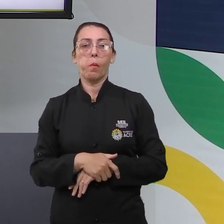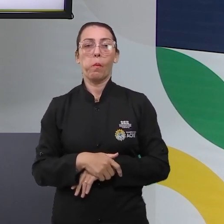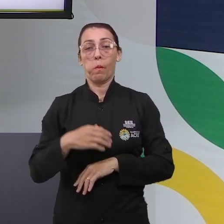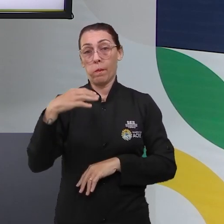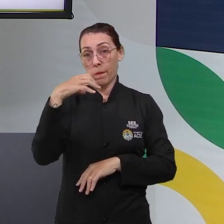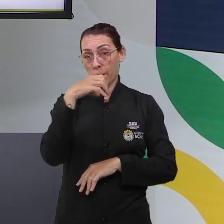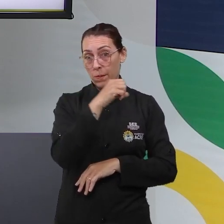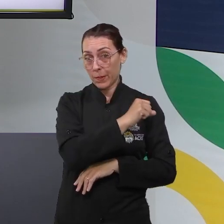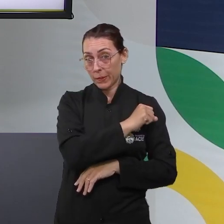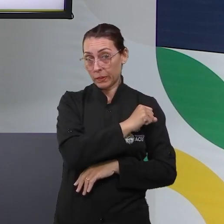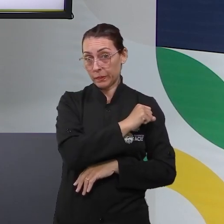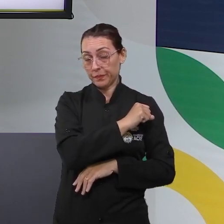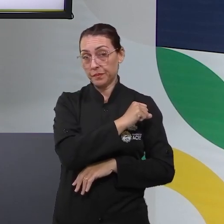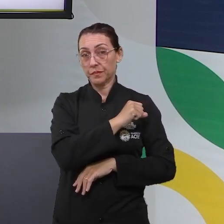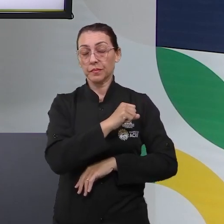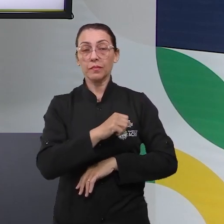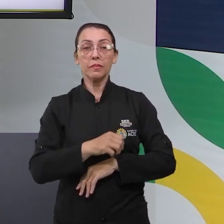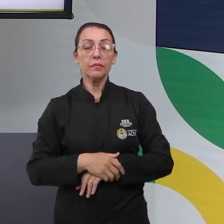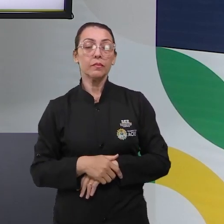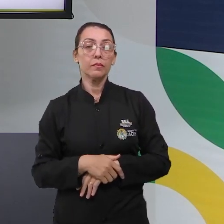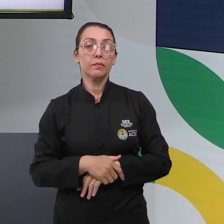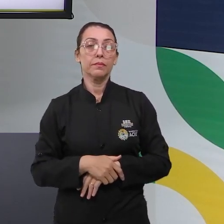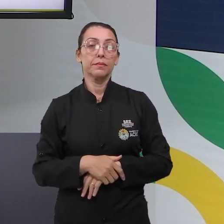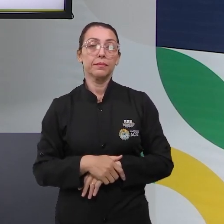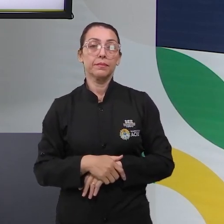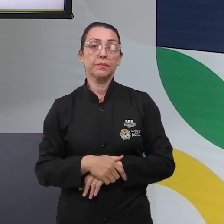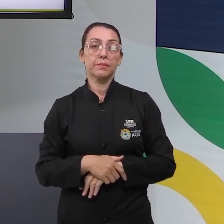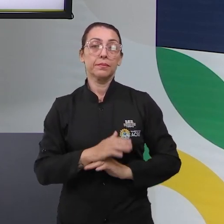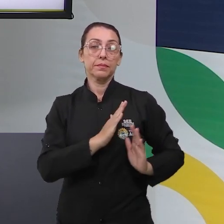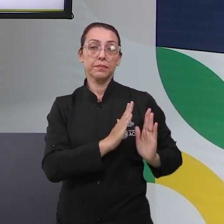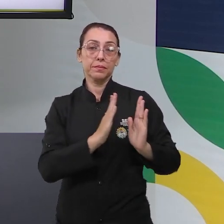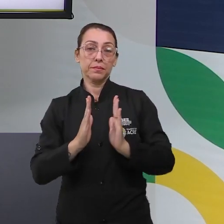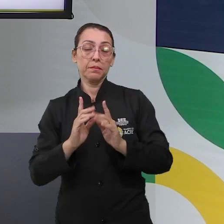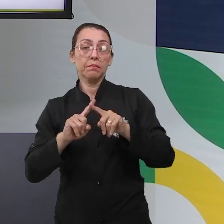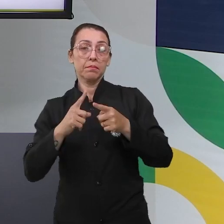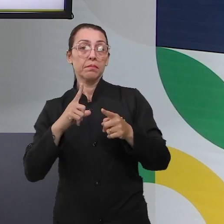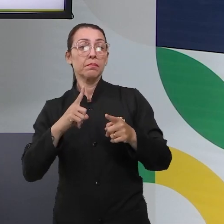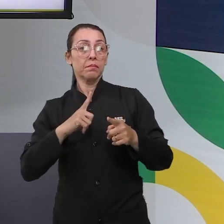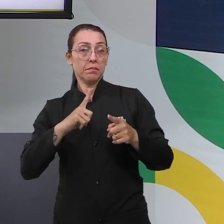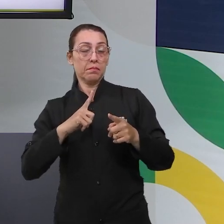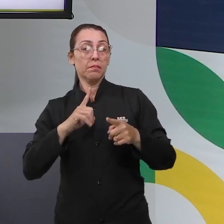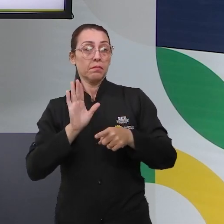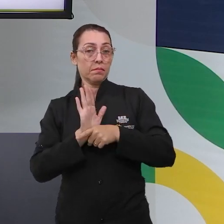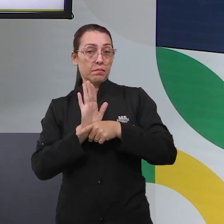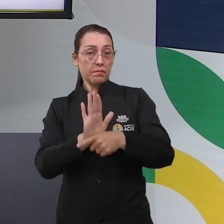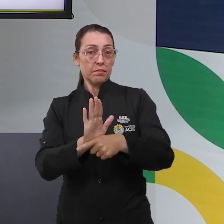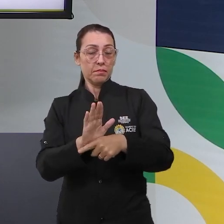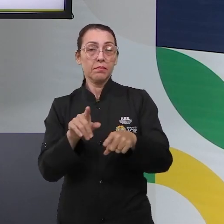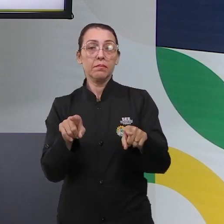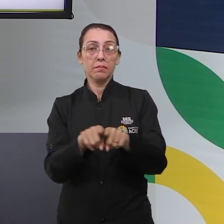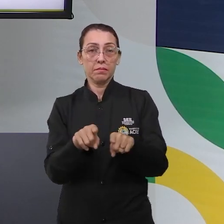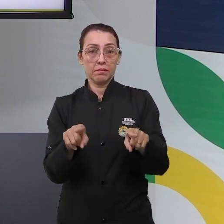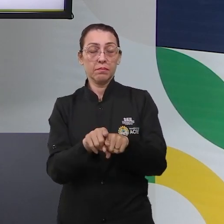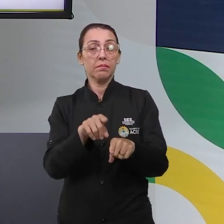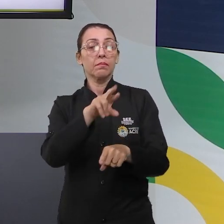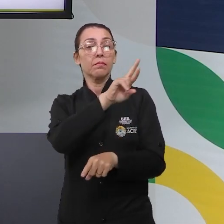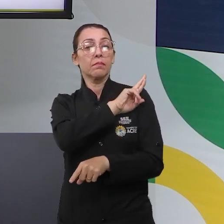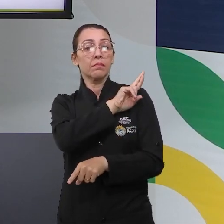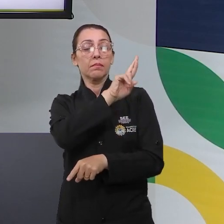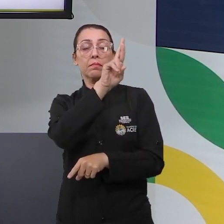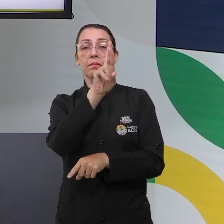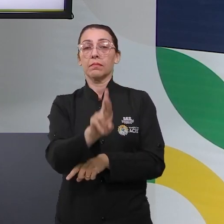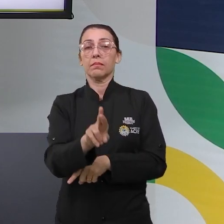momentânea, que geralmente ela é exercida por um determinado tempo, mas ela tem suas atribuições e como tem, ela representa,